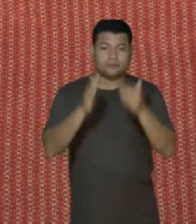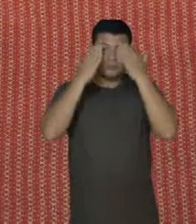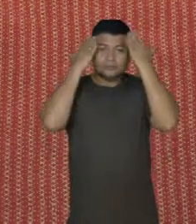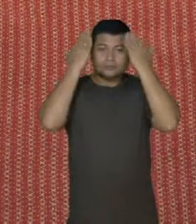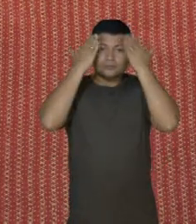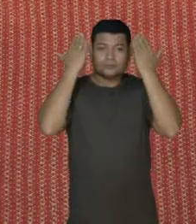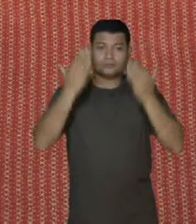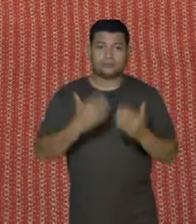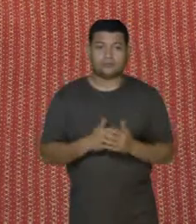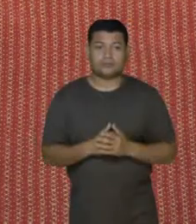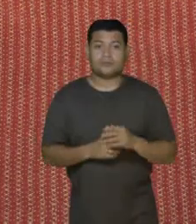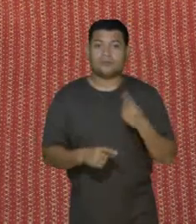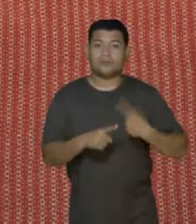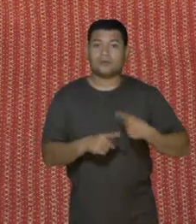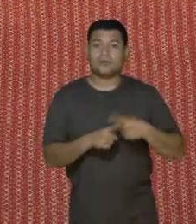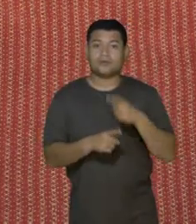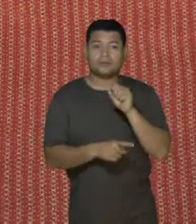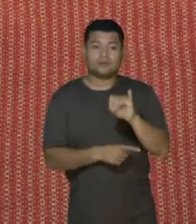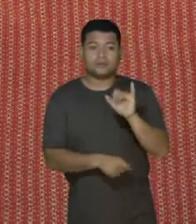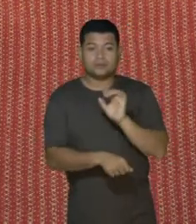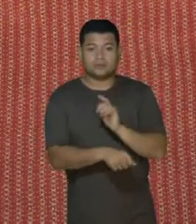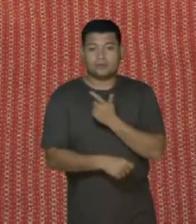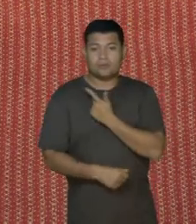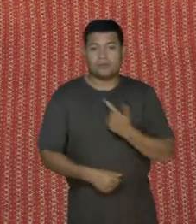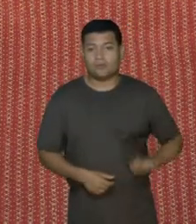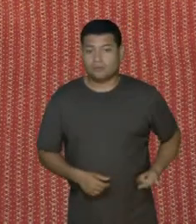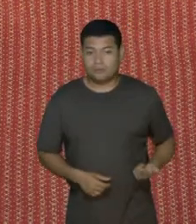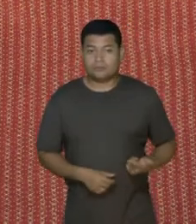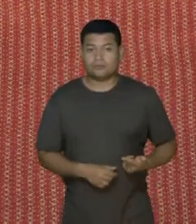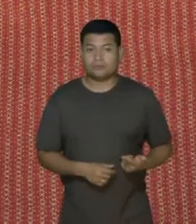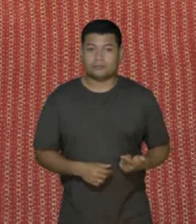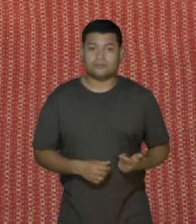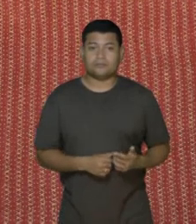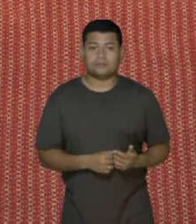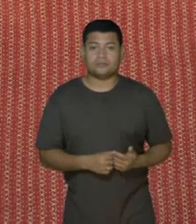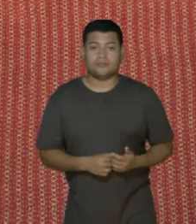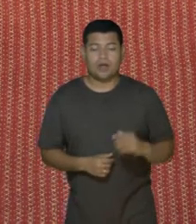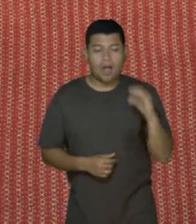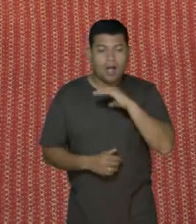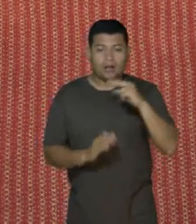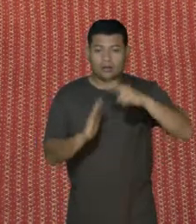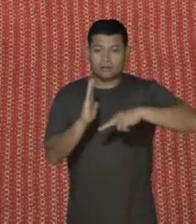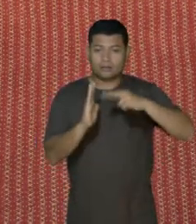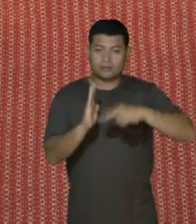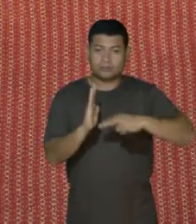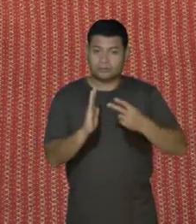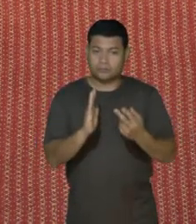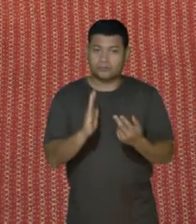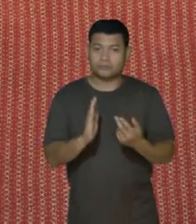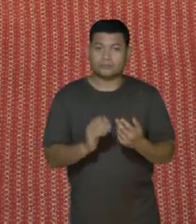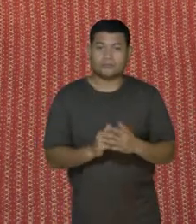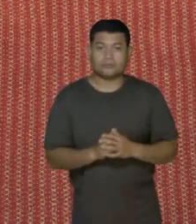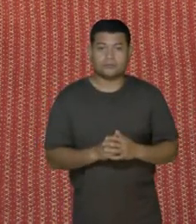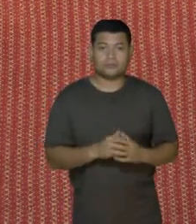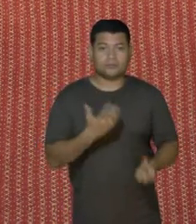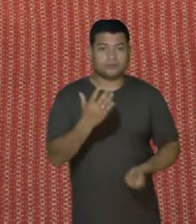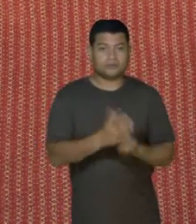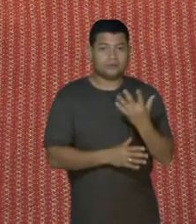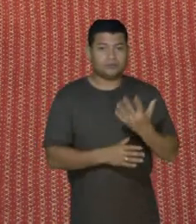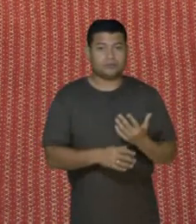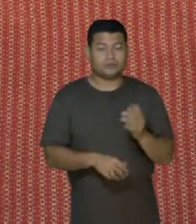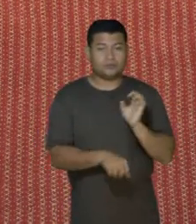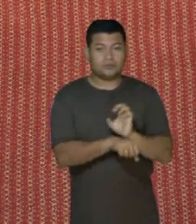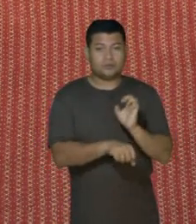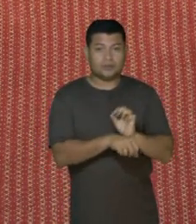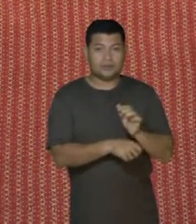Estado... Aqui eu só vou ler rapidamente aqui para que todos tenham essa informação. Institui a política estadual de prevenção